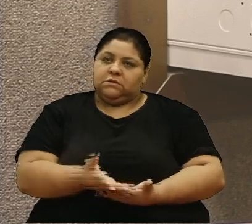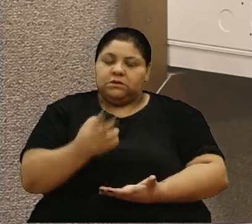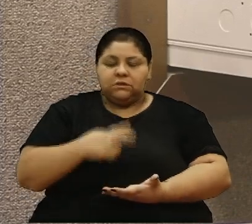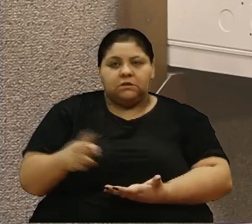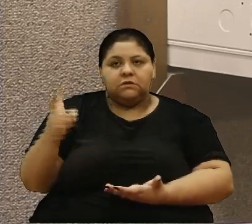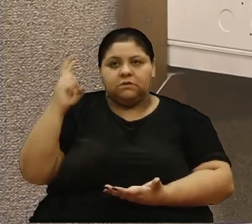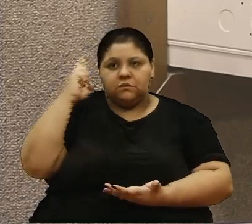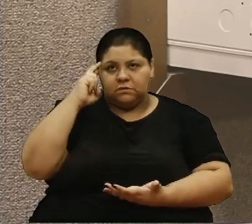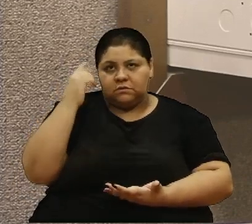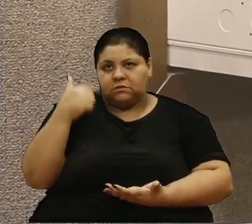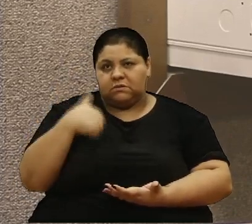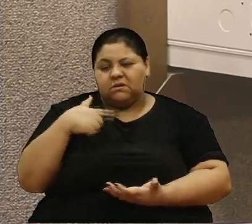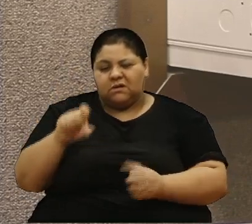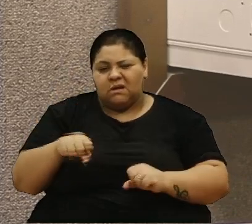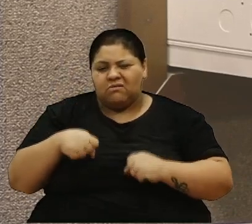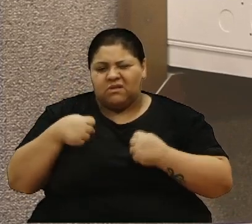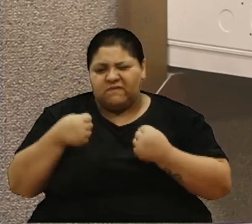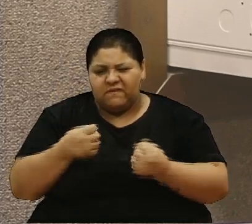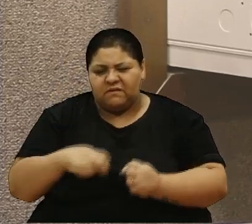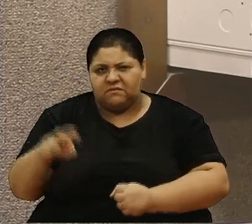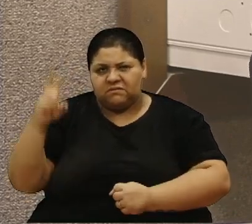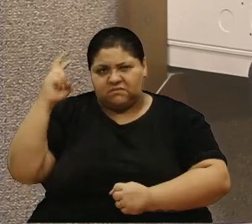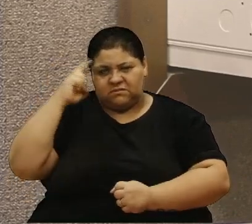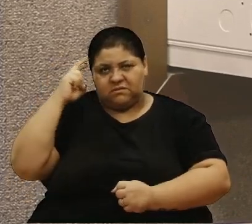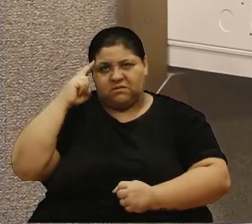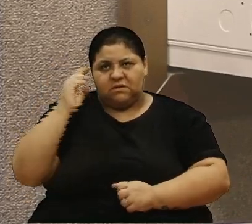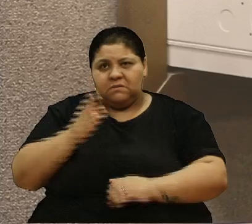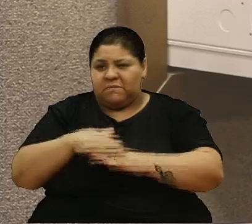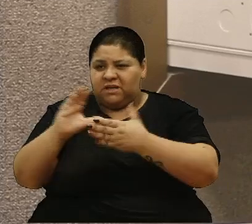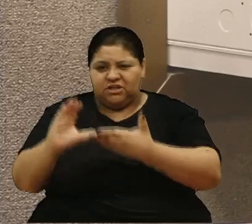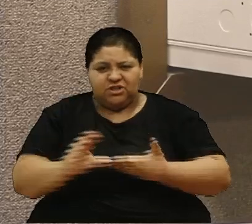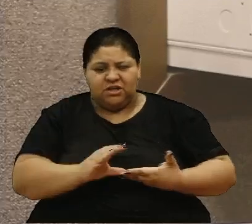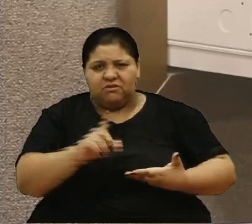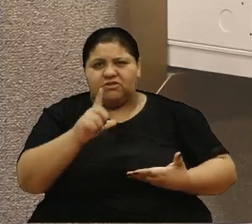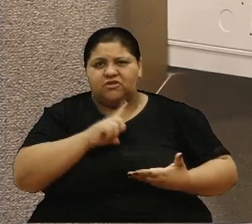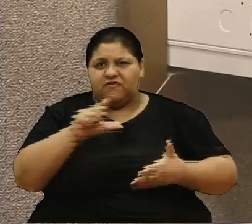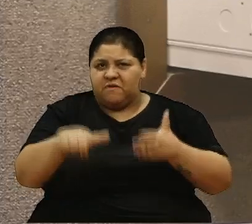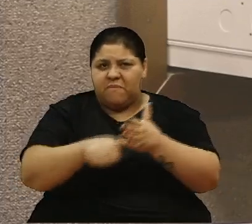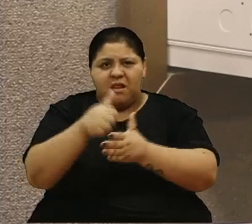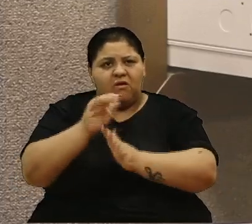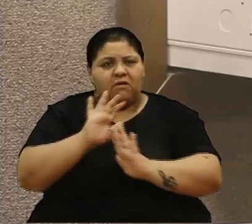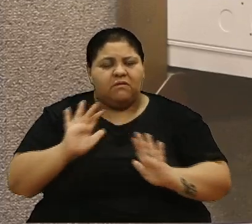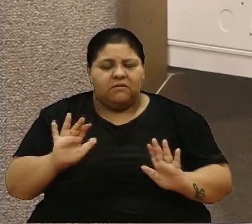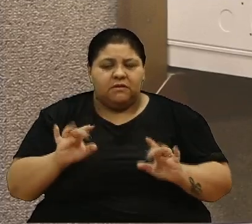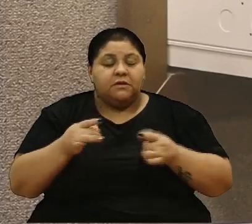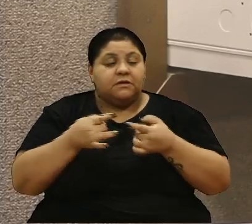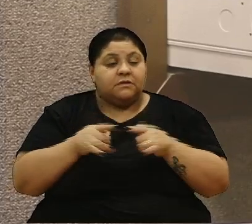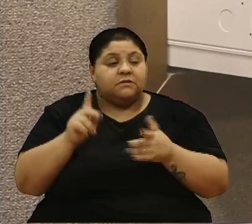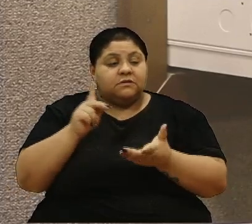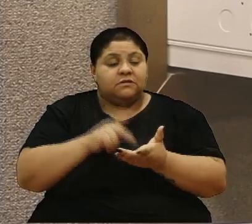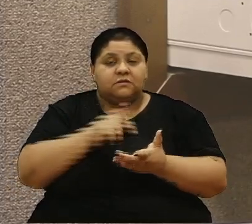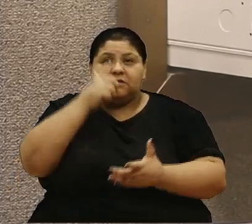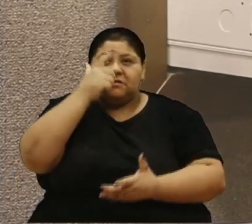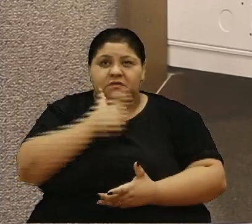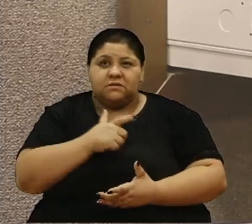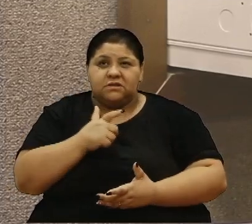cultura. Eu defendo a cultura e quanto mais recursos tiver na cultura, melhor. Mas, de fato, acho que foi